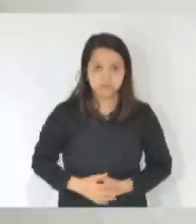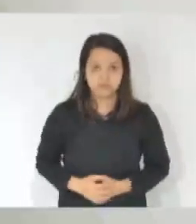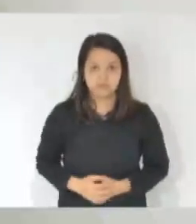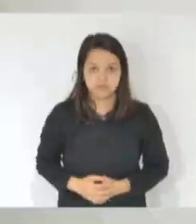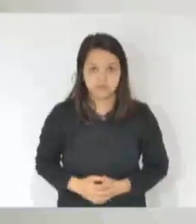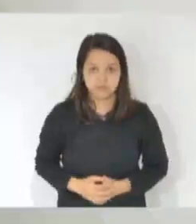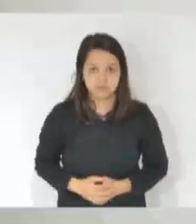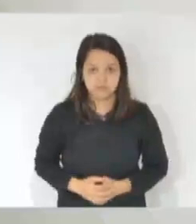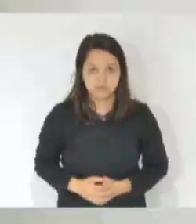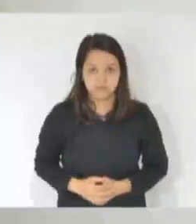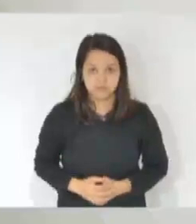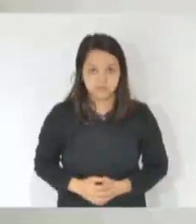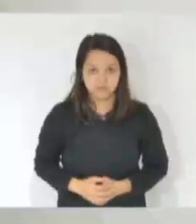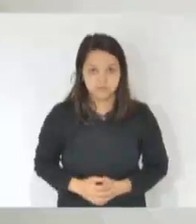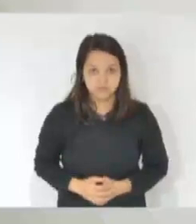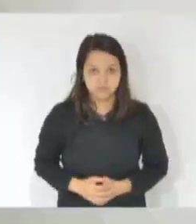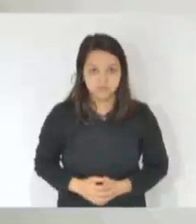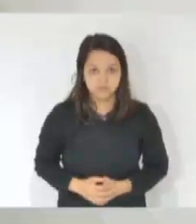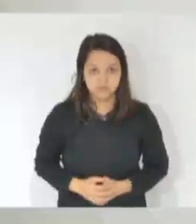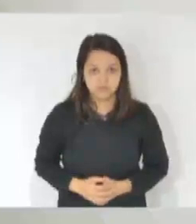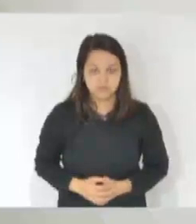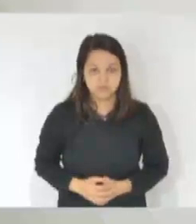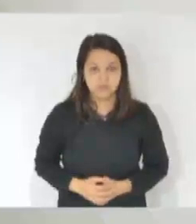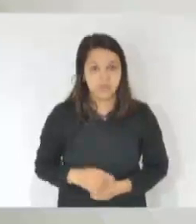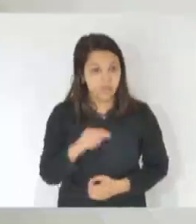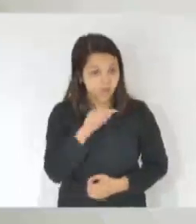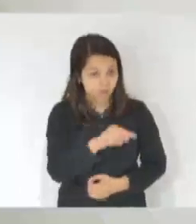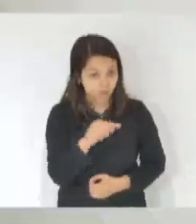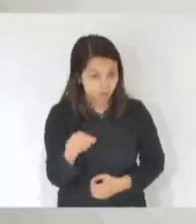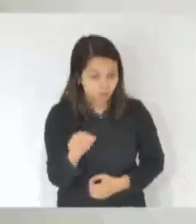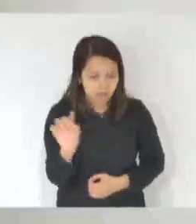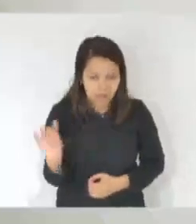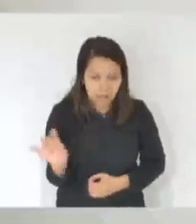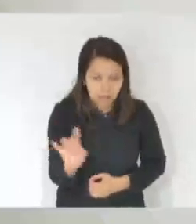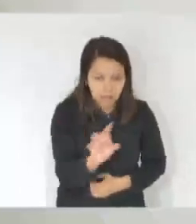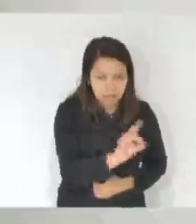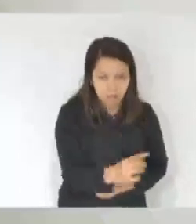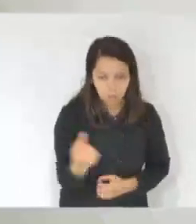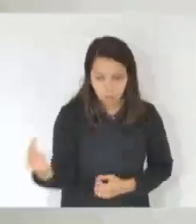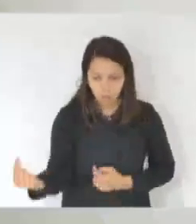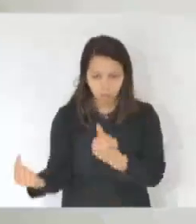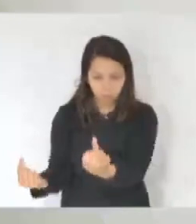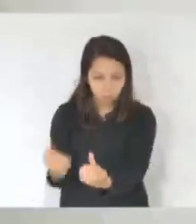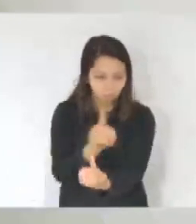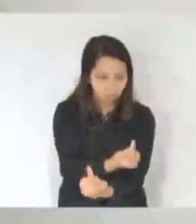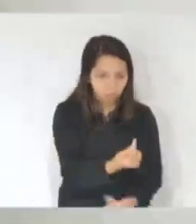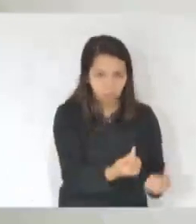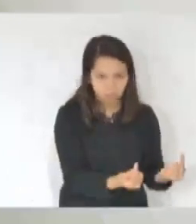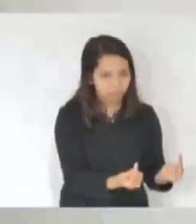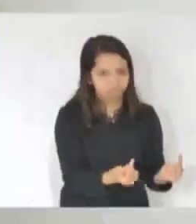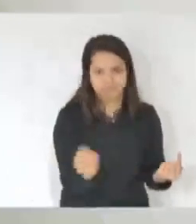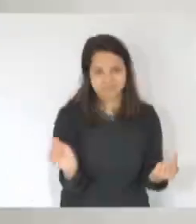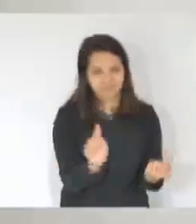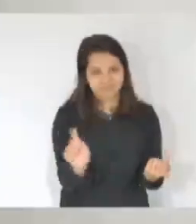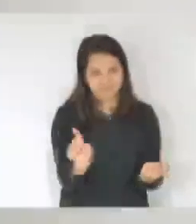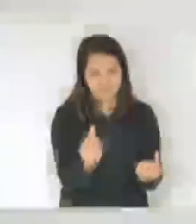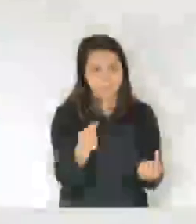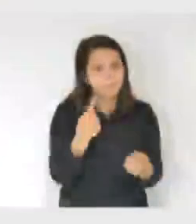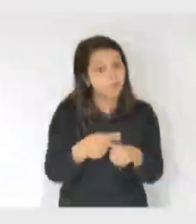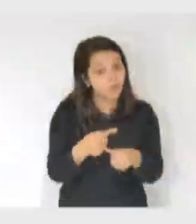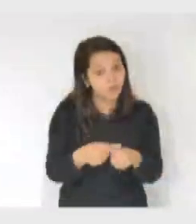Bom, eles não podem ser tratados individuais, até mesmo porque, se nós analisamos a agenda